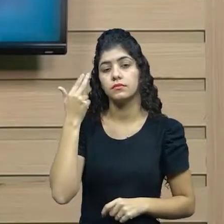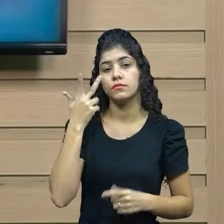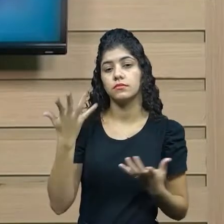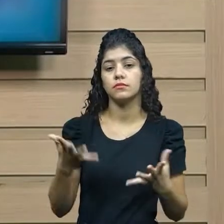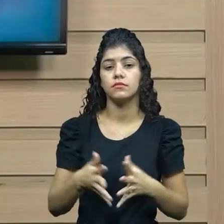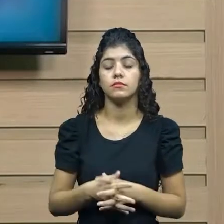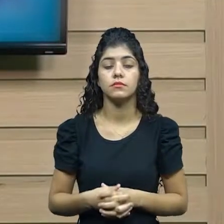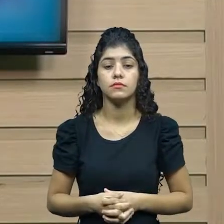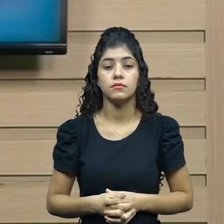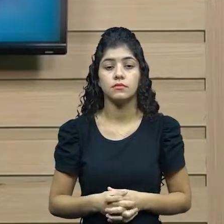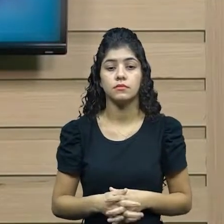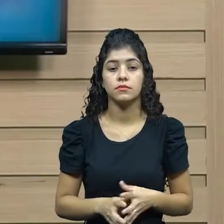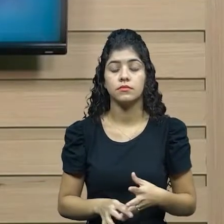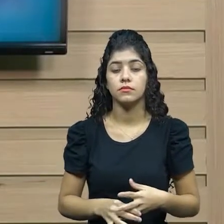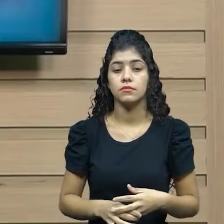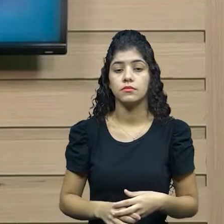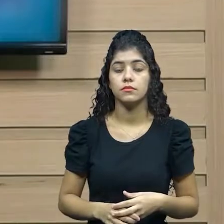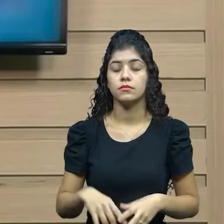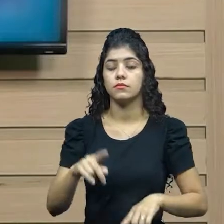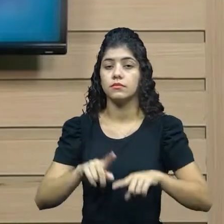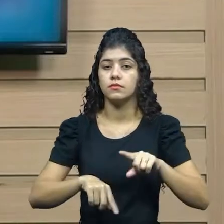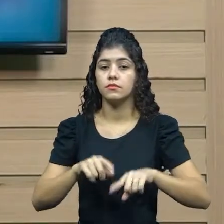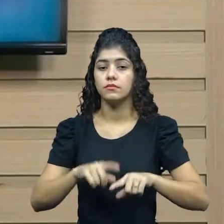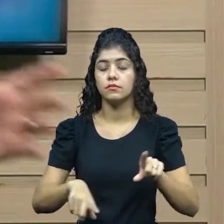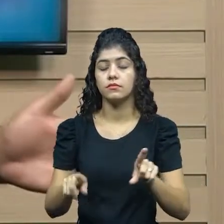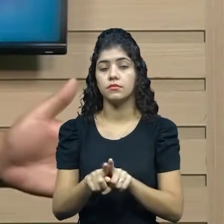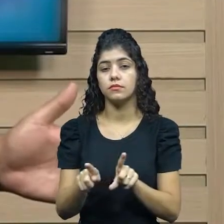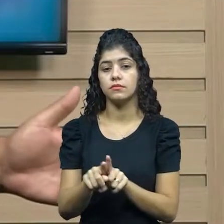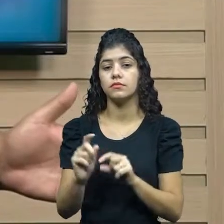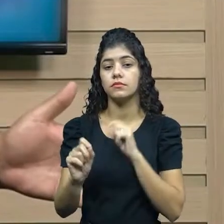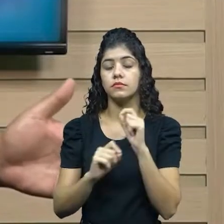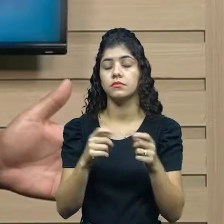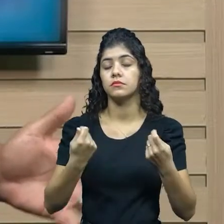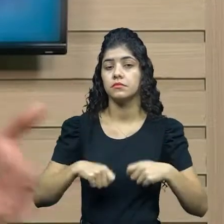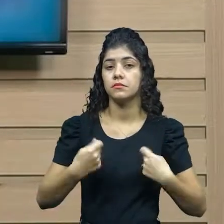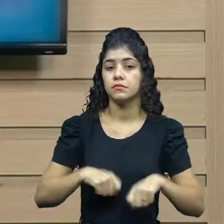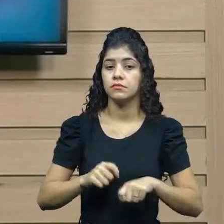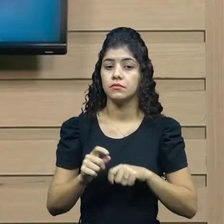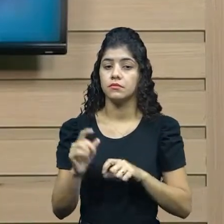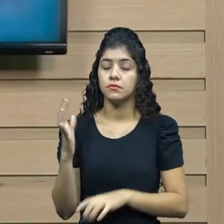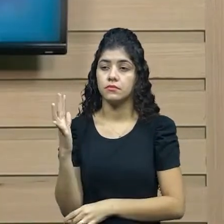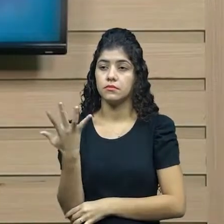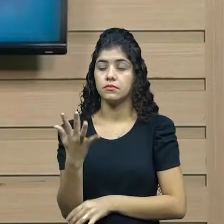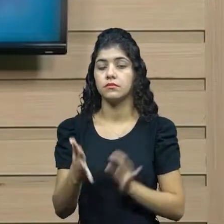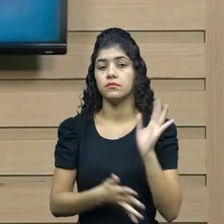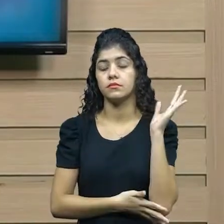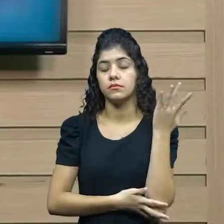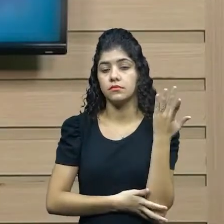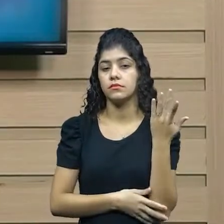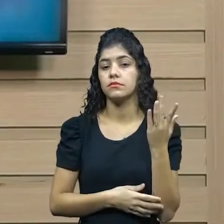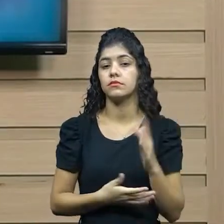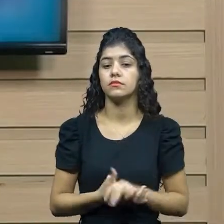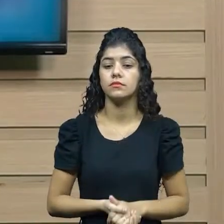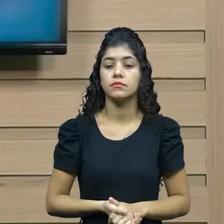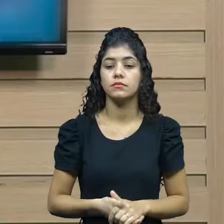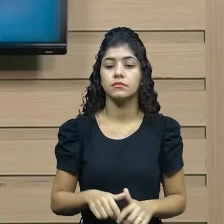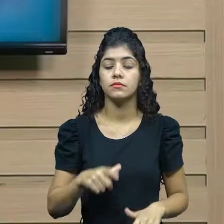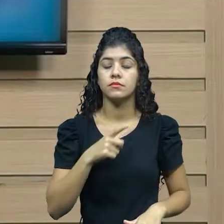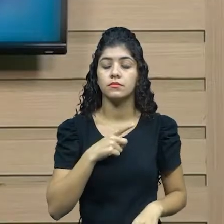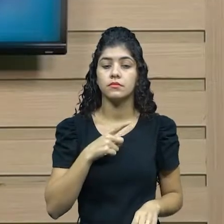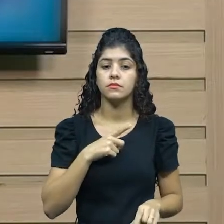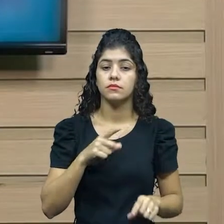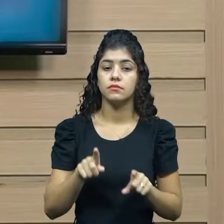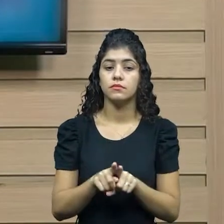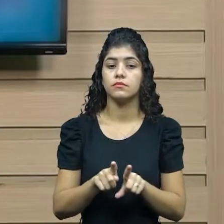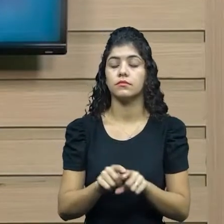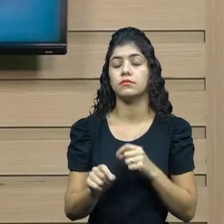relação ao produto, tá bom? Se eu preciso de alguma coisa natural para fornecer o produto e se há alguma